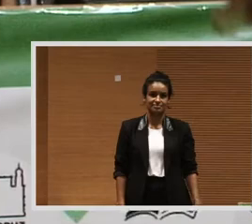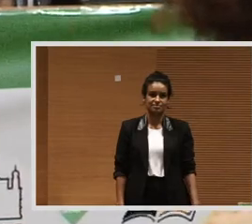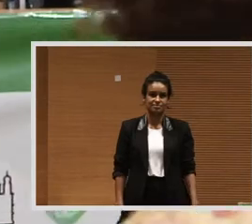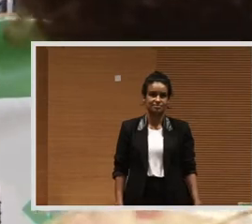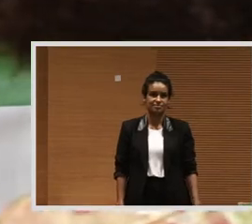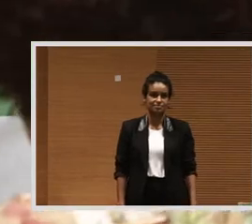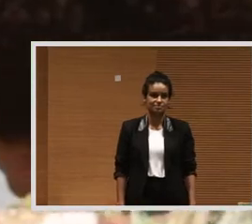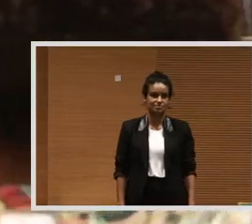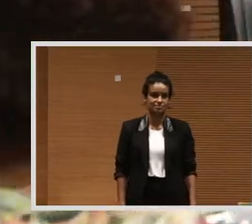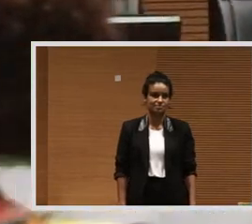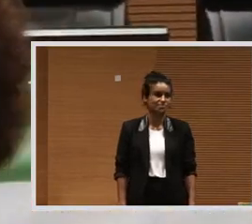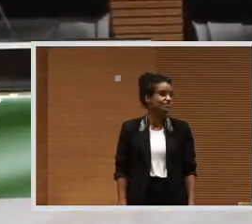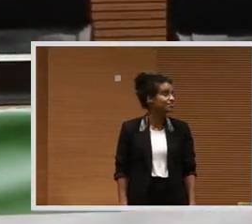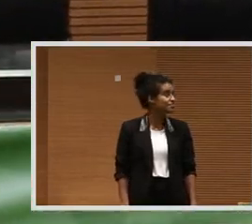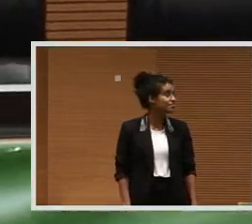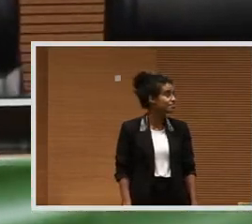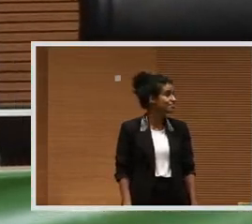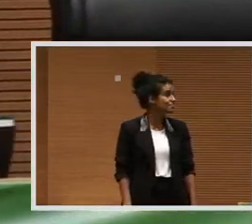Bom, eu